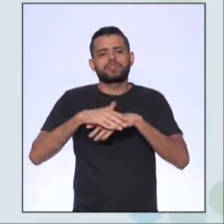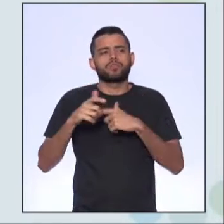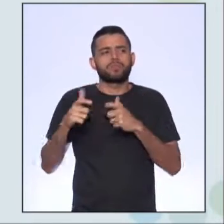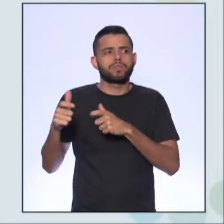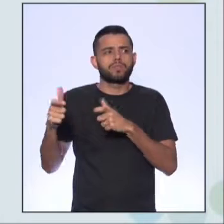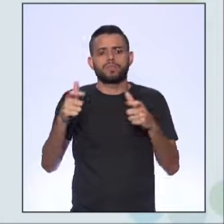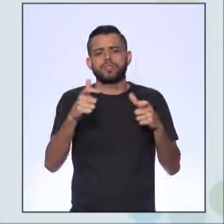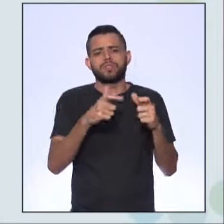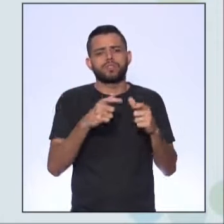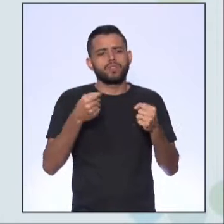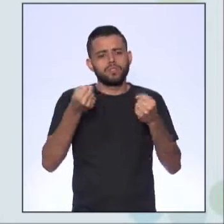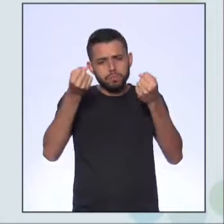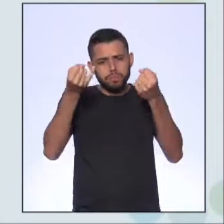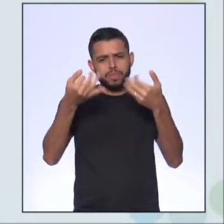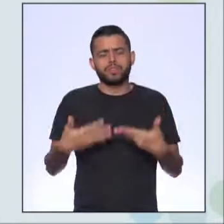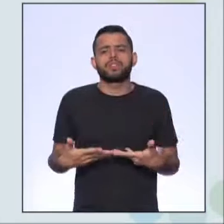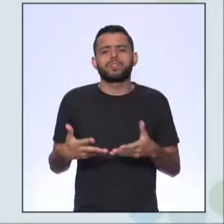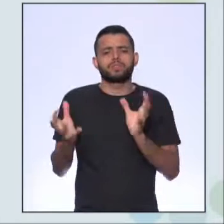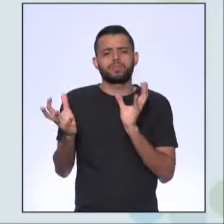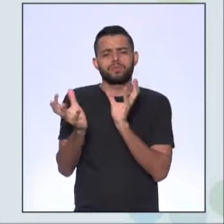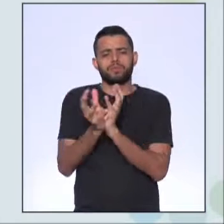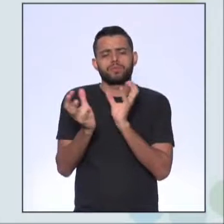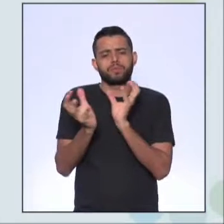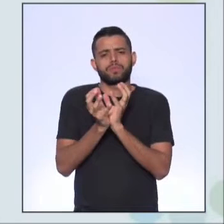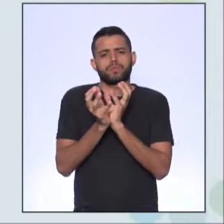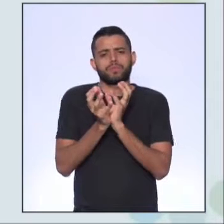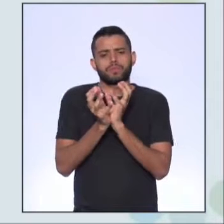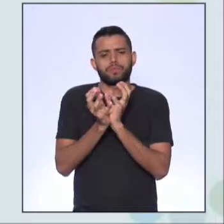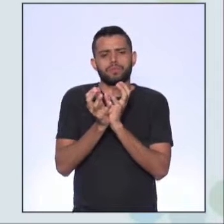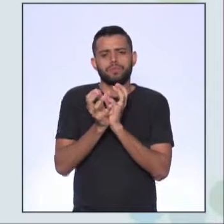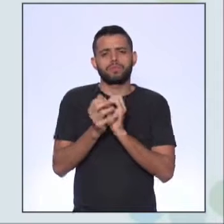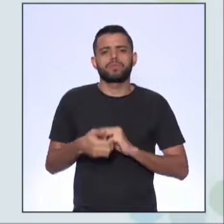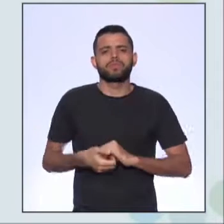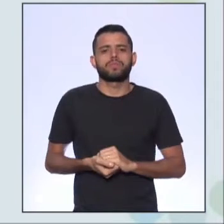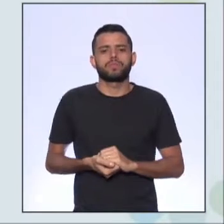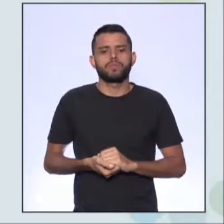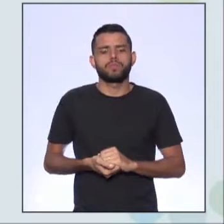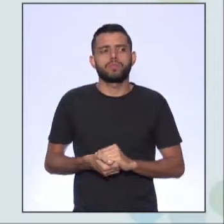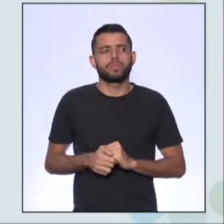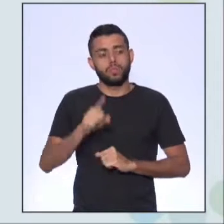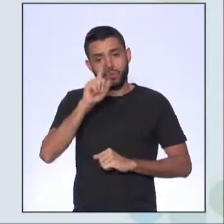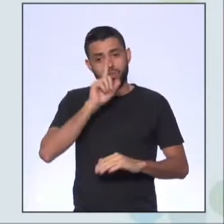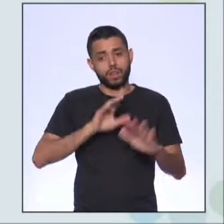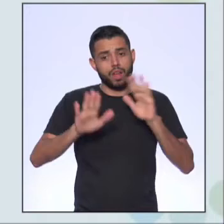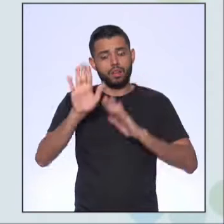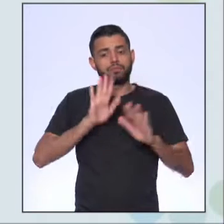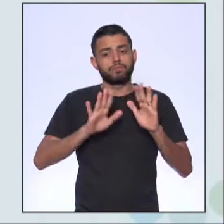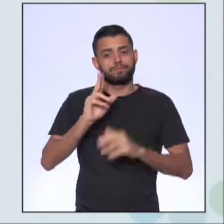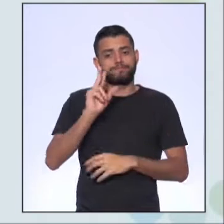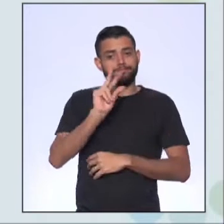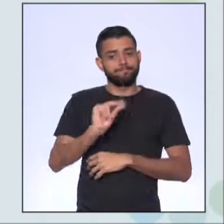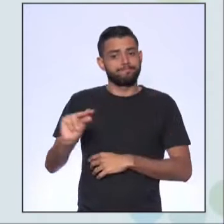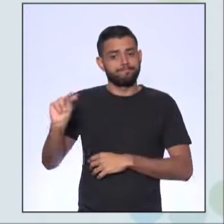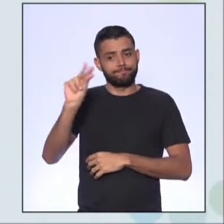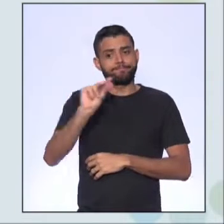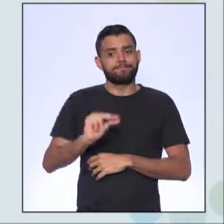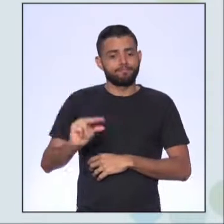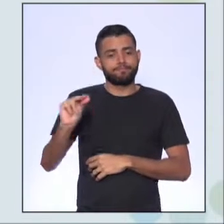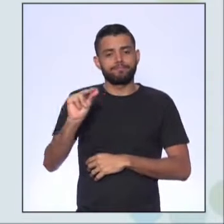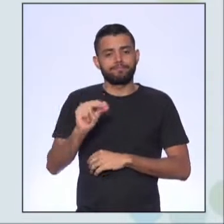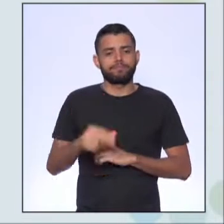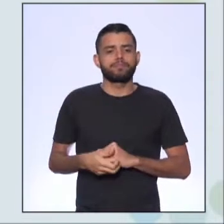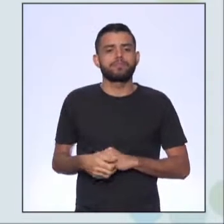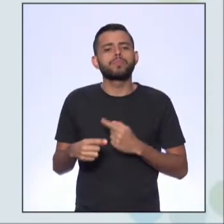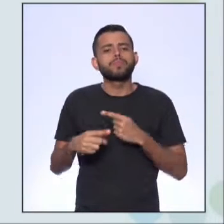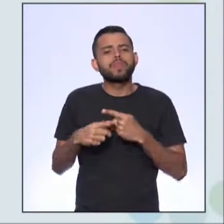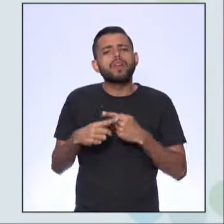estou descrevendo aí o seu nicho ecológico. Ok? Então, tomem cuidado com as pegadinhas que nós temos por aí. Né?